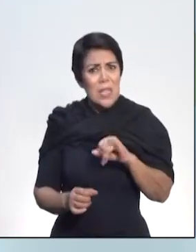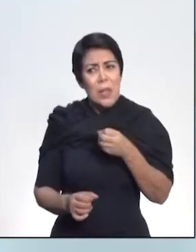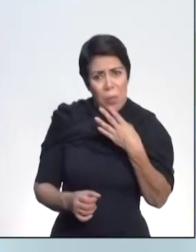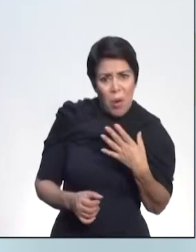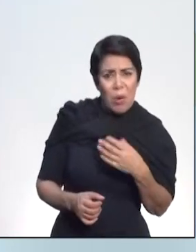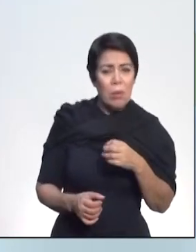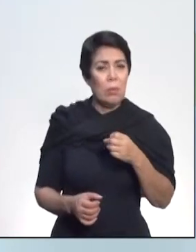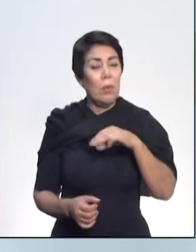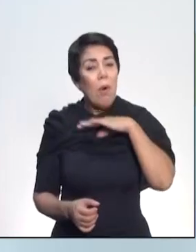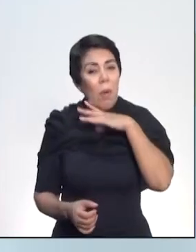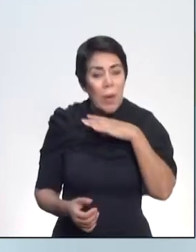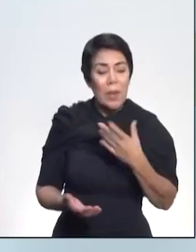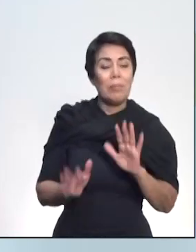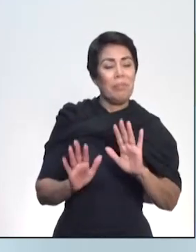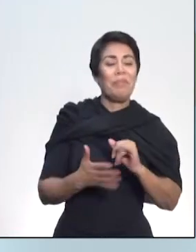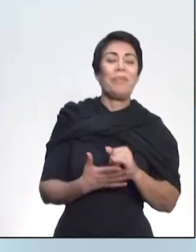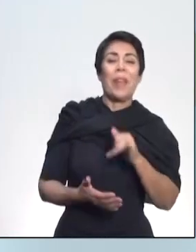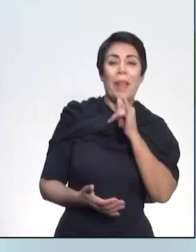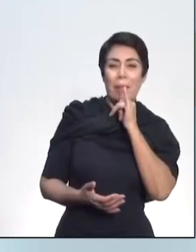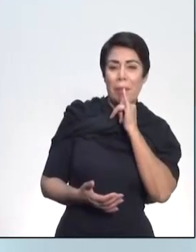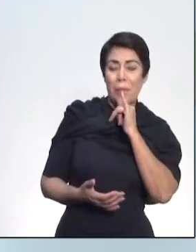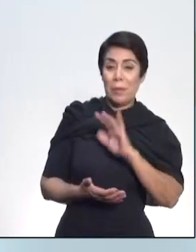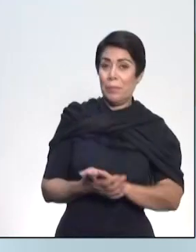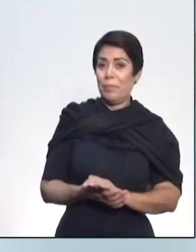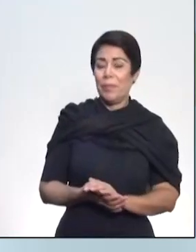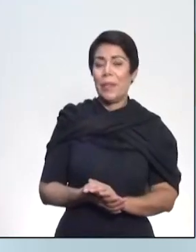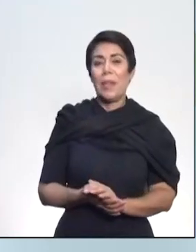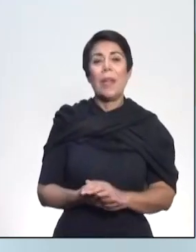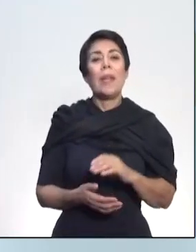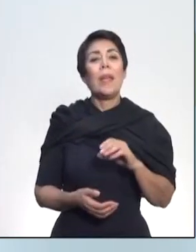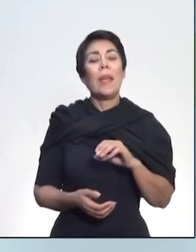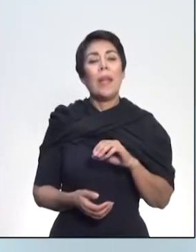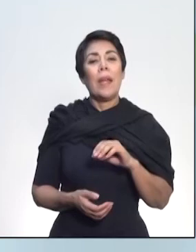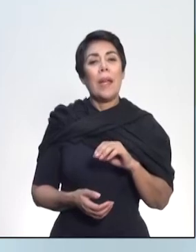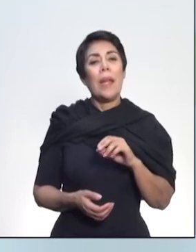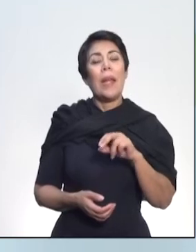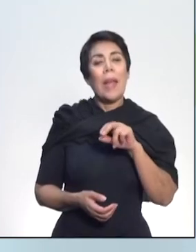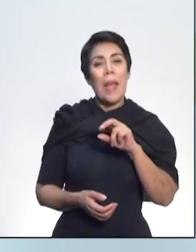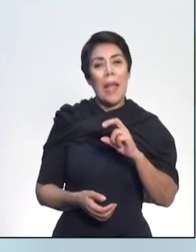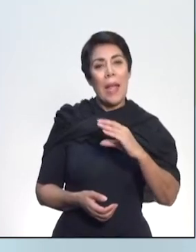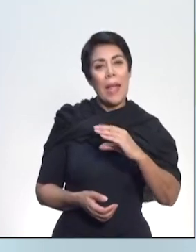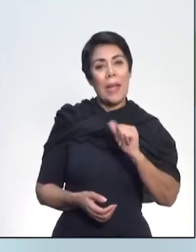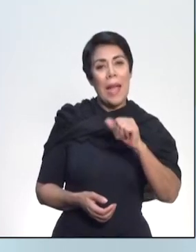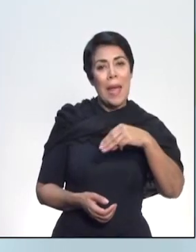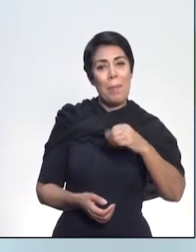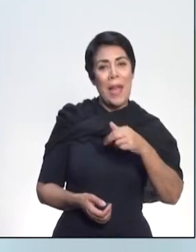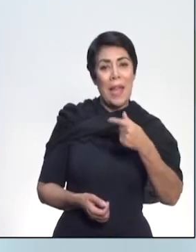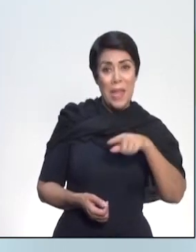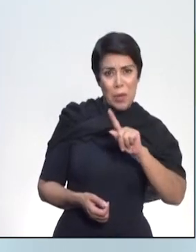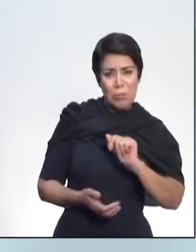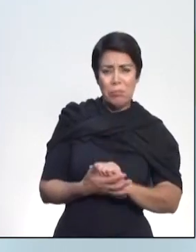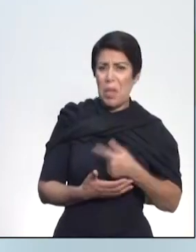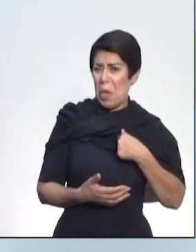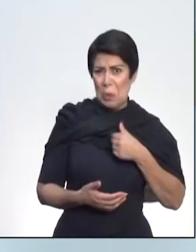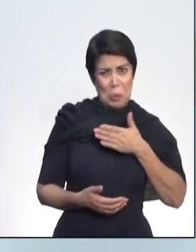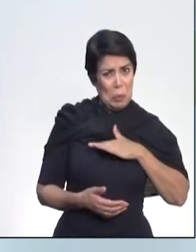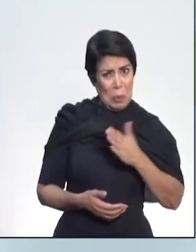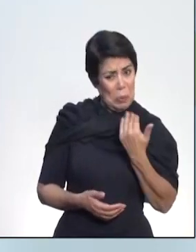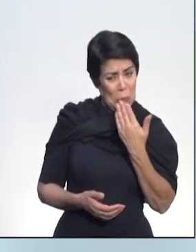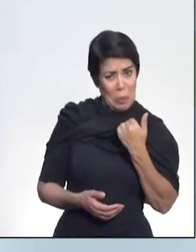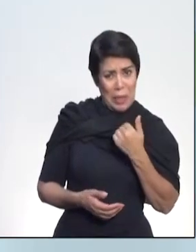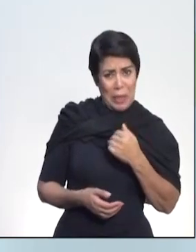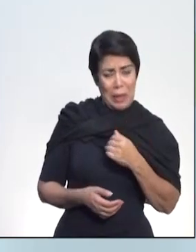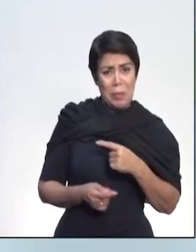ruim. Por exemplo, camarão. Qual é o meu julgamento em relação ao camarão? Eu não gosto de camarão, até porque eu